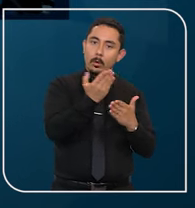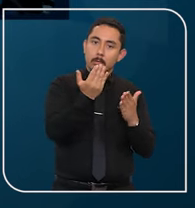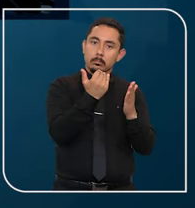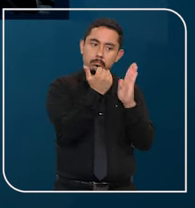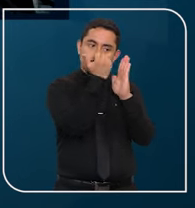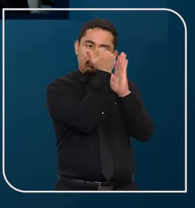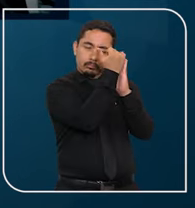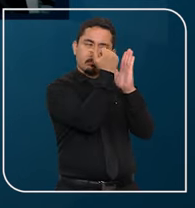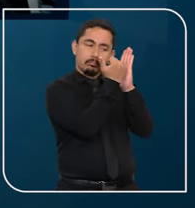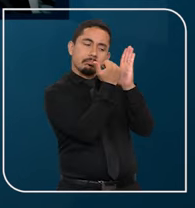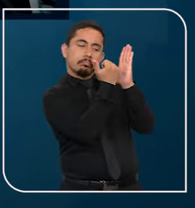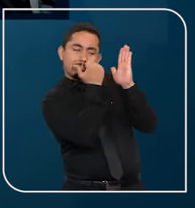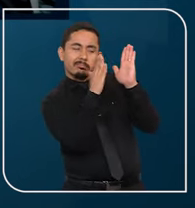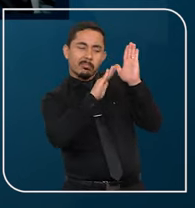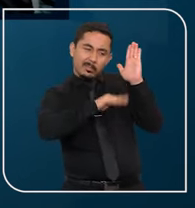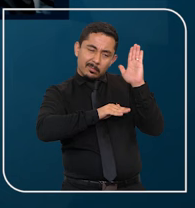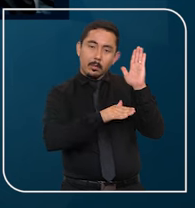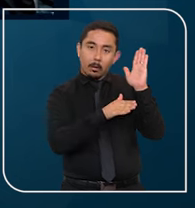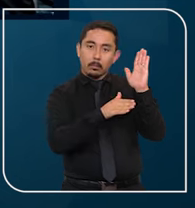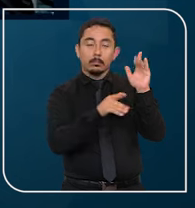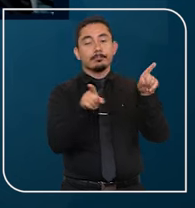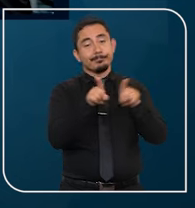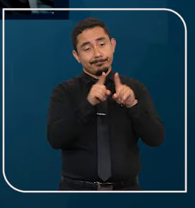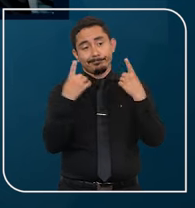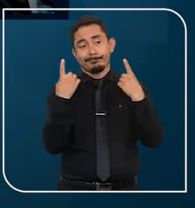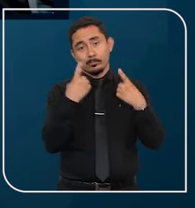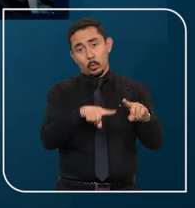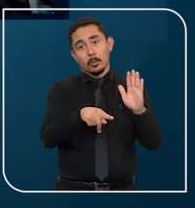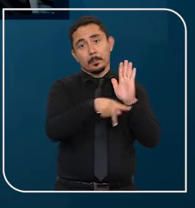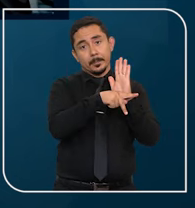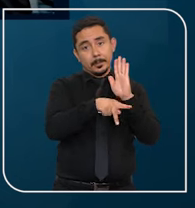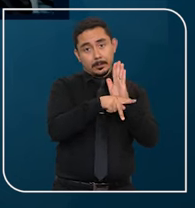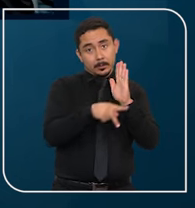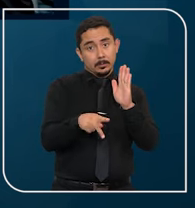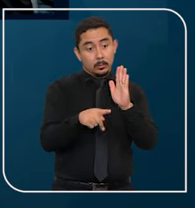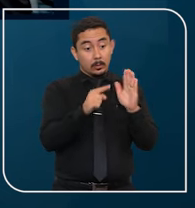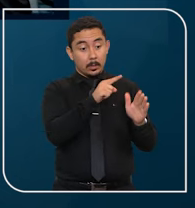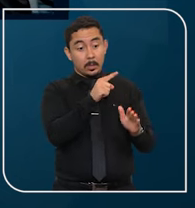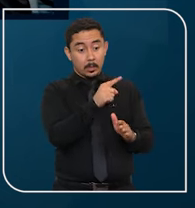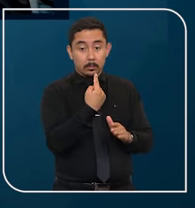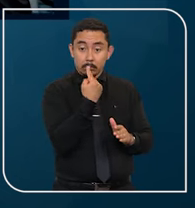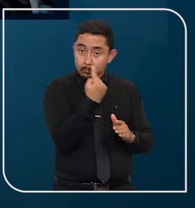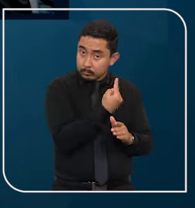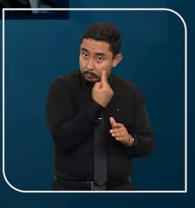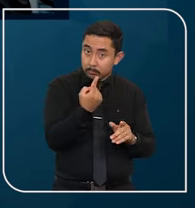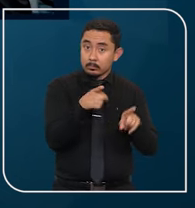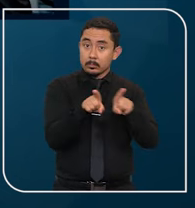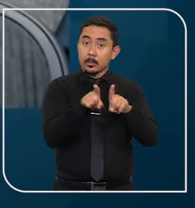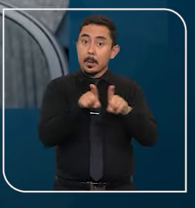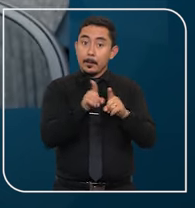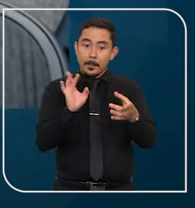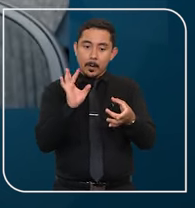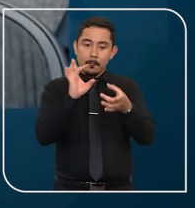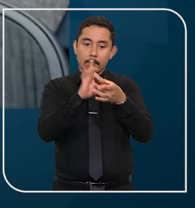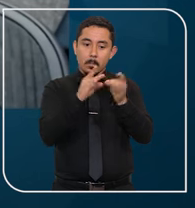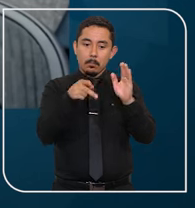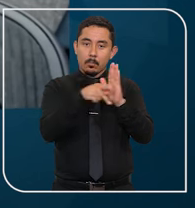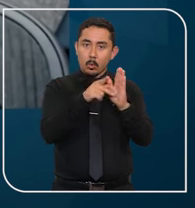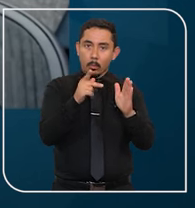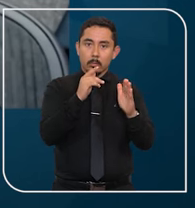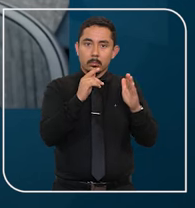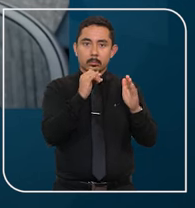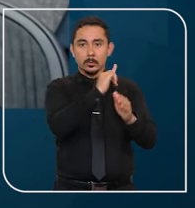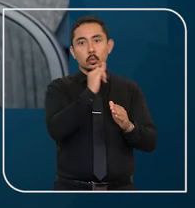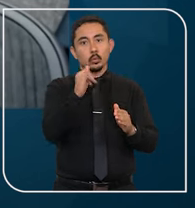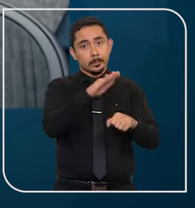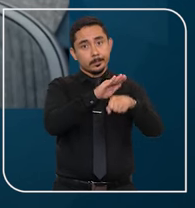aprovados em posição inferior também configurou ofensa aos princípios da isonomia e da vinculação